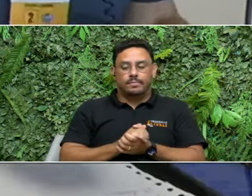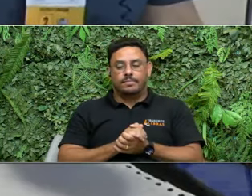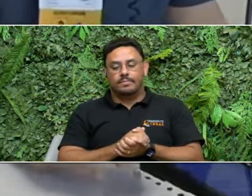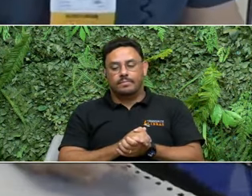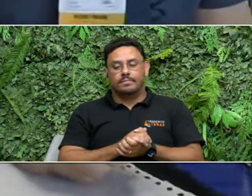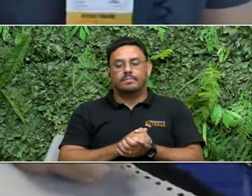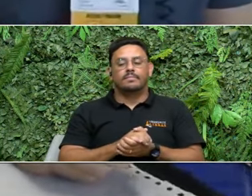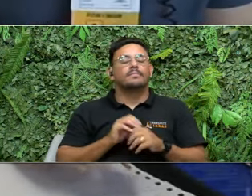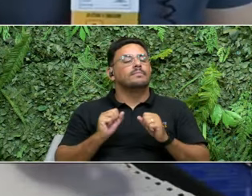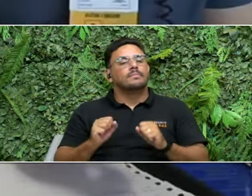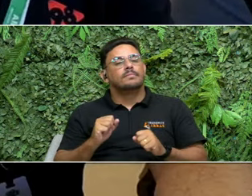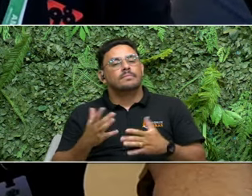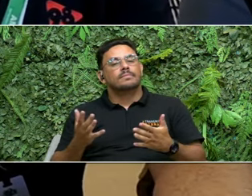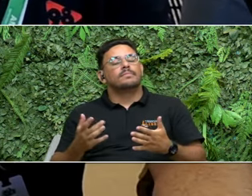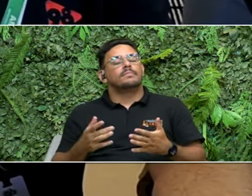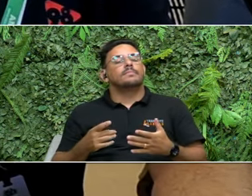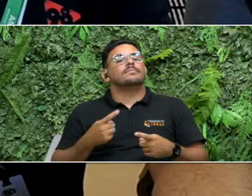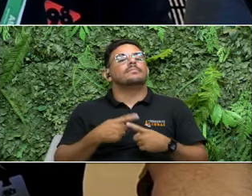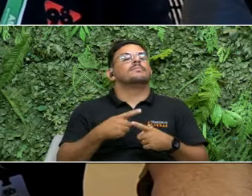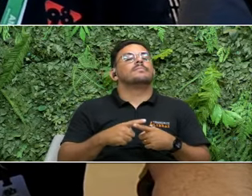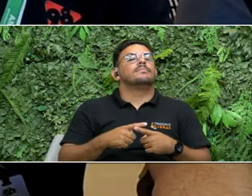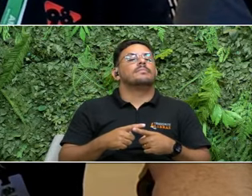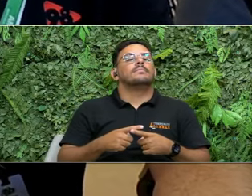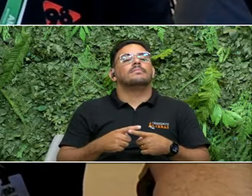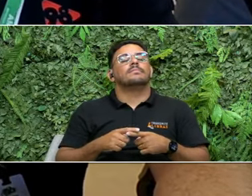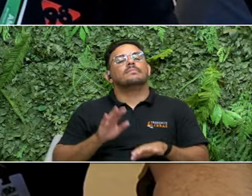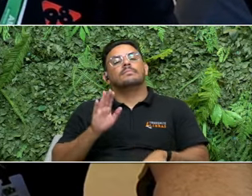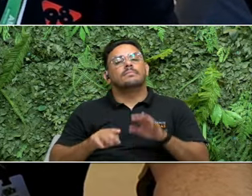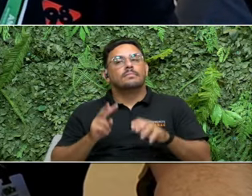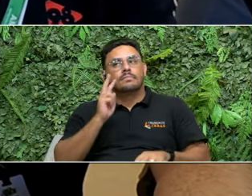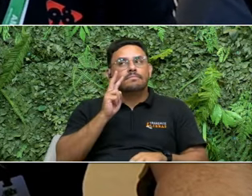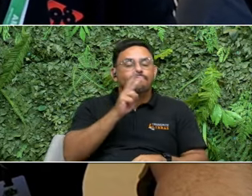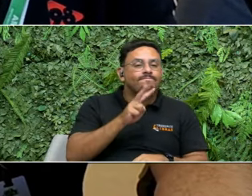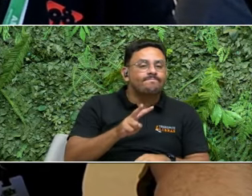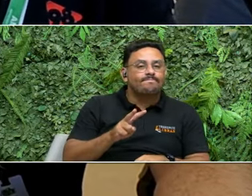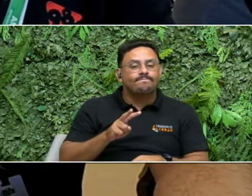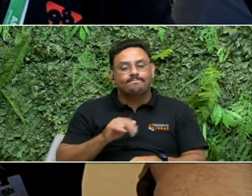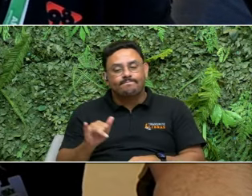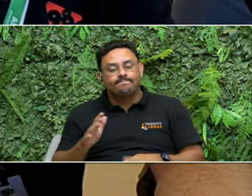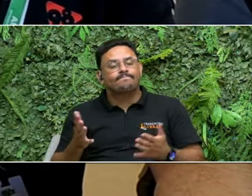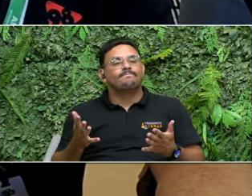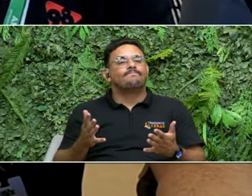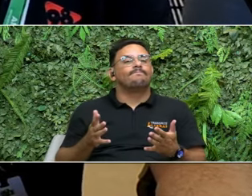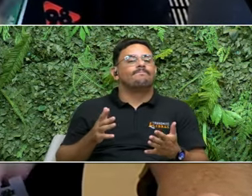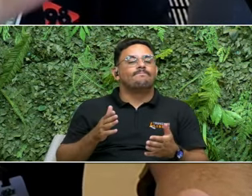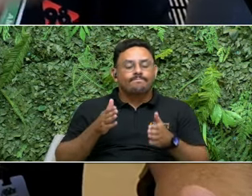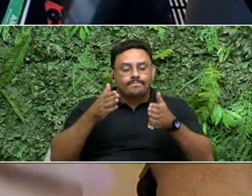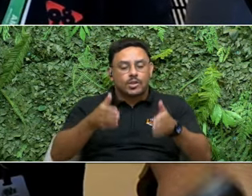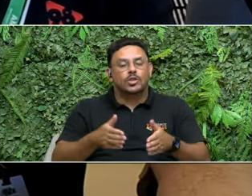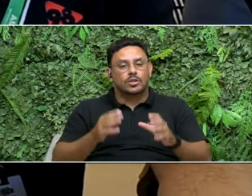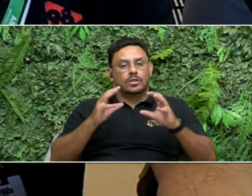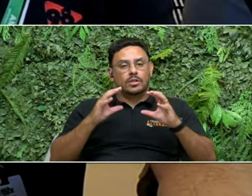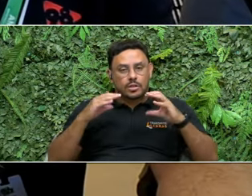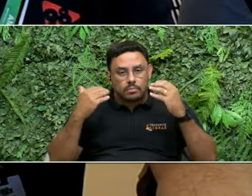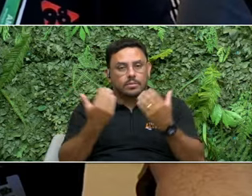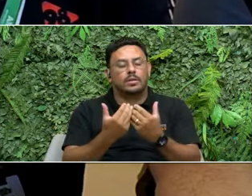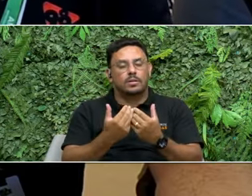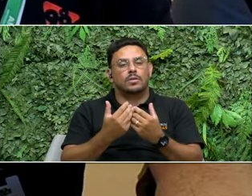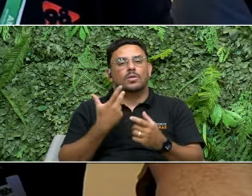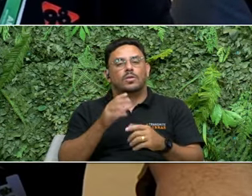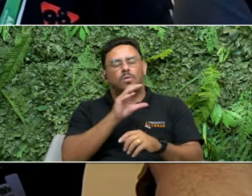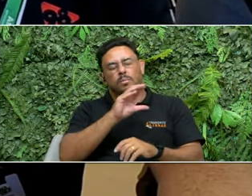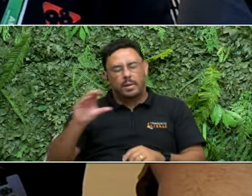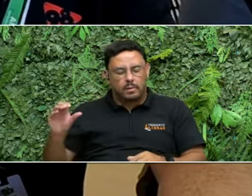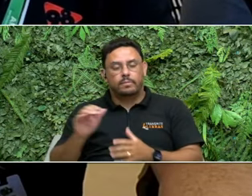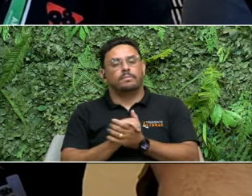po P alguma coisa porque o at precisa vencer PR PR para chegar no Mineirão com chance de ser campeão O